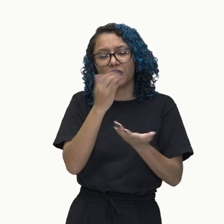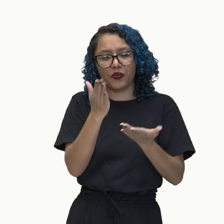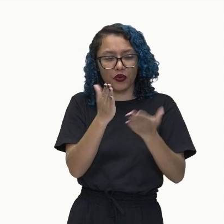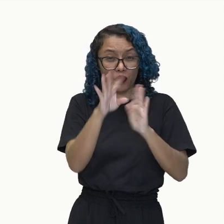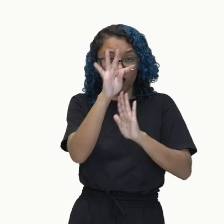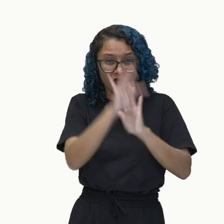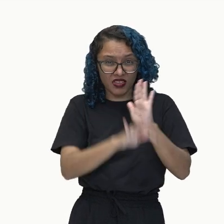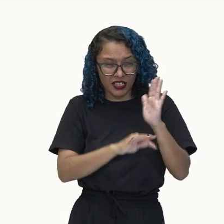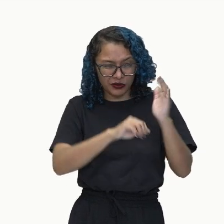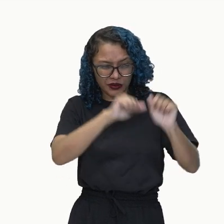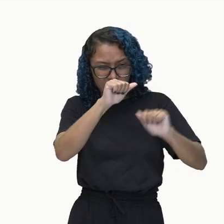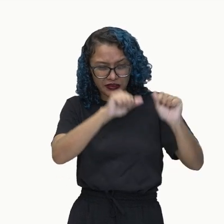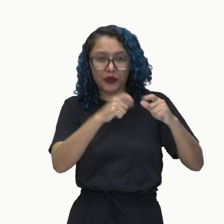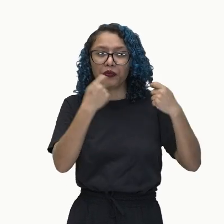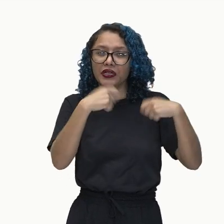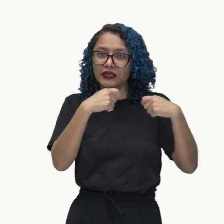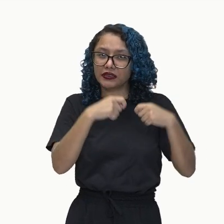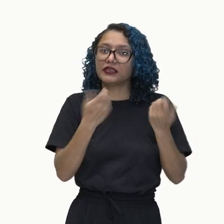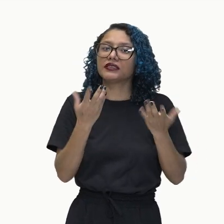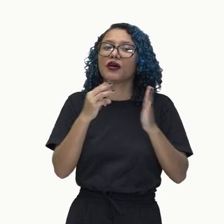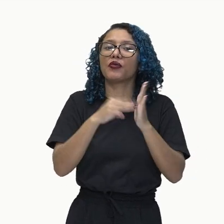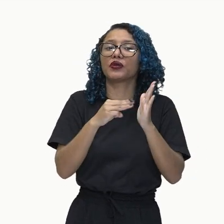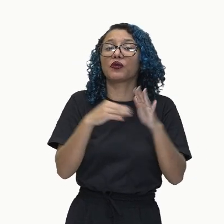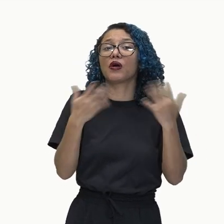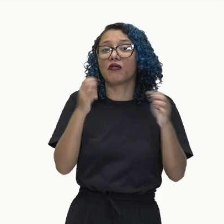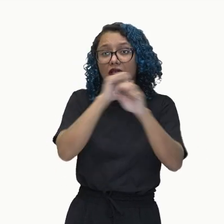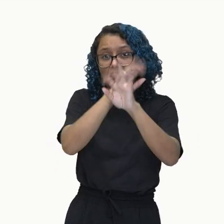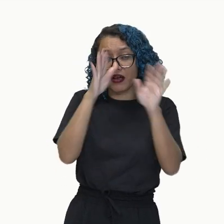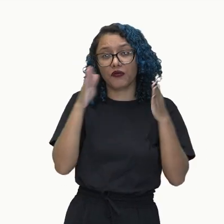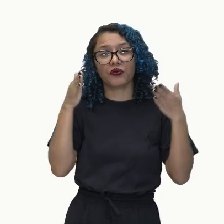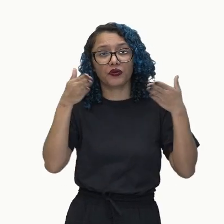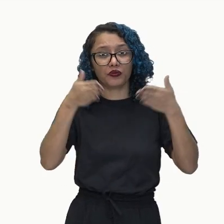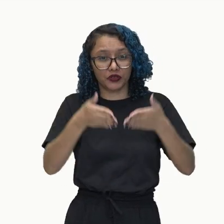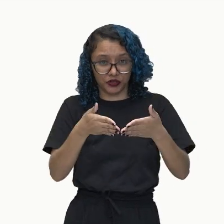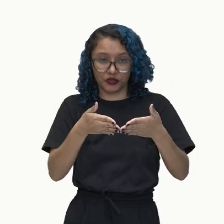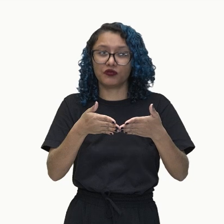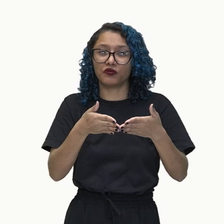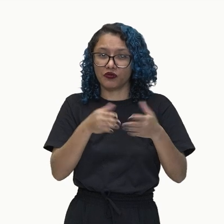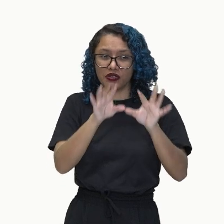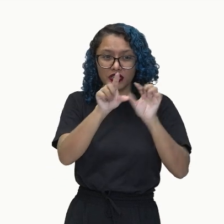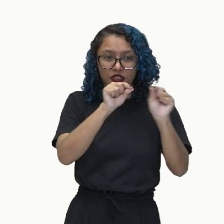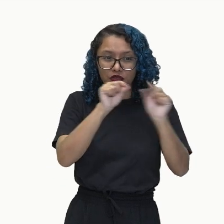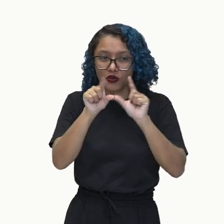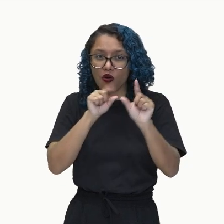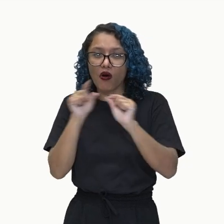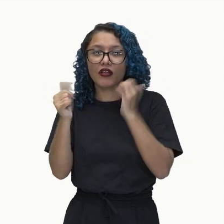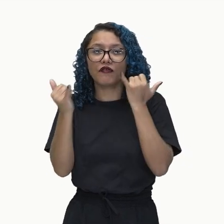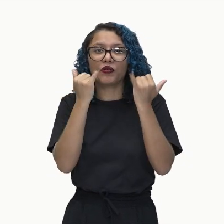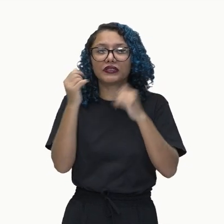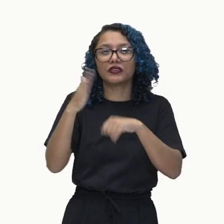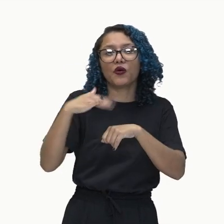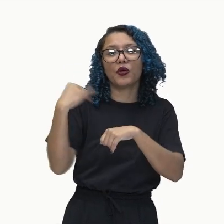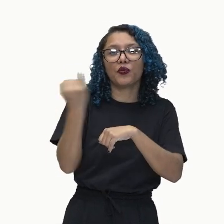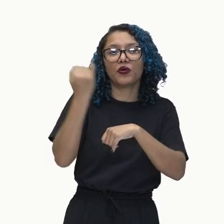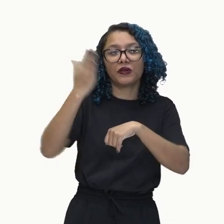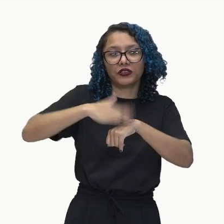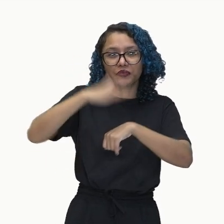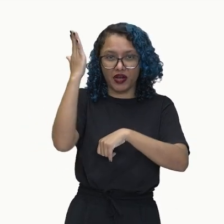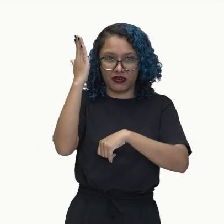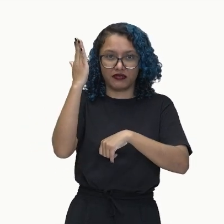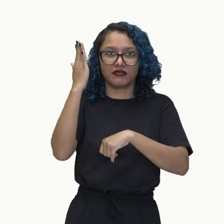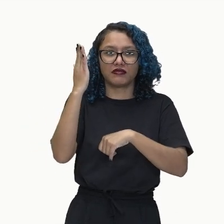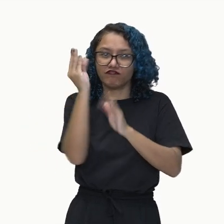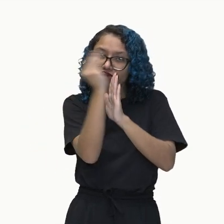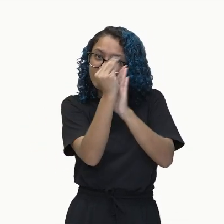usar esse método claro e objetivo, trazendo os elementos que são mais importantes. Então, resumo e análise de dados são elementos